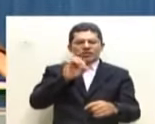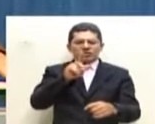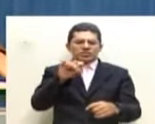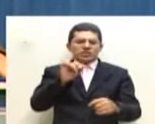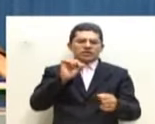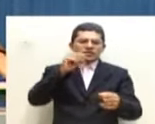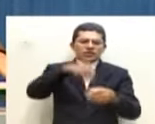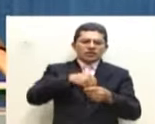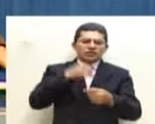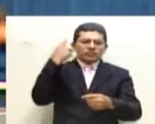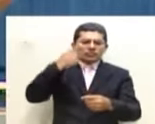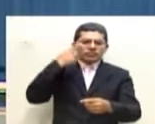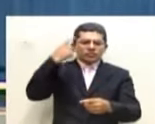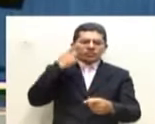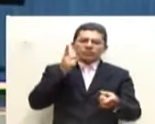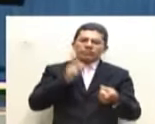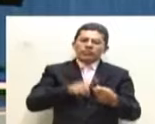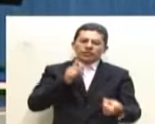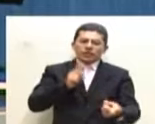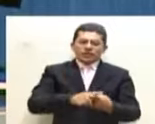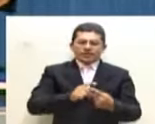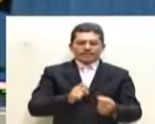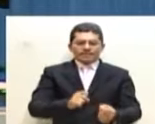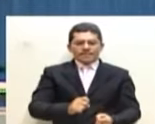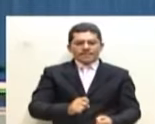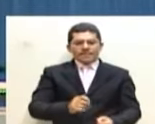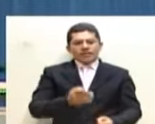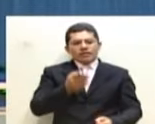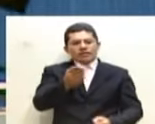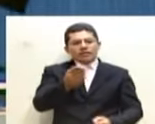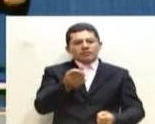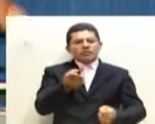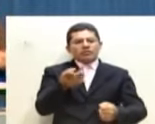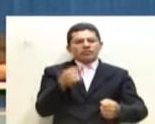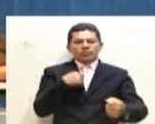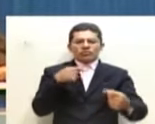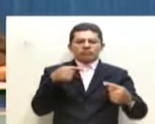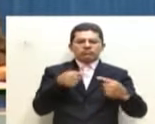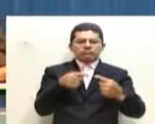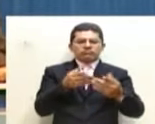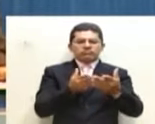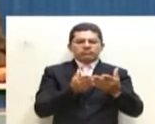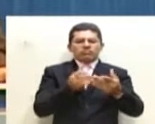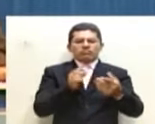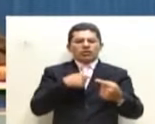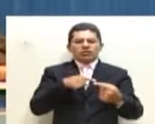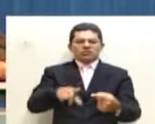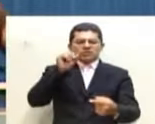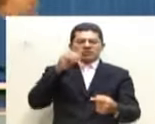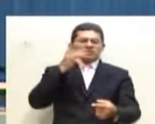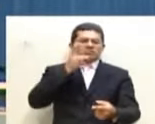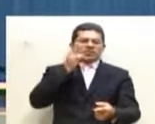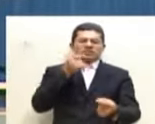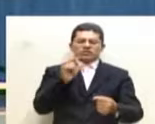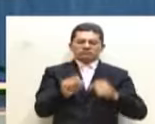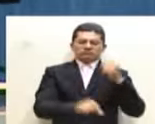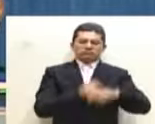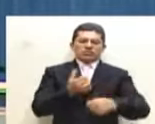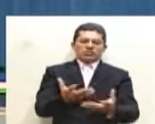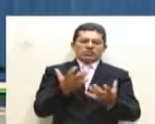da política, porque eu não concorri à reeleição de deputado estadual e enfrentei